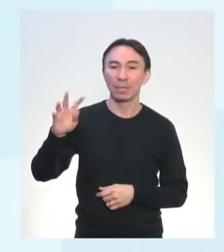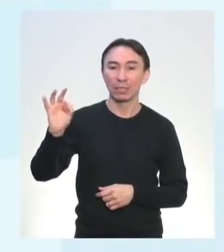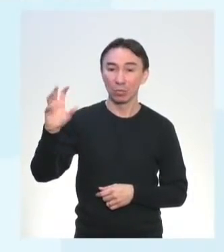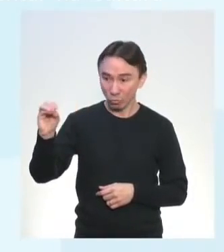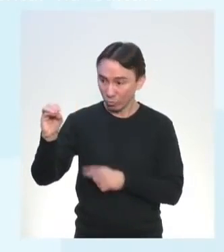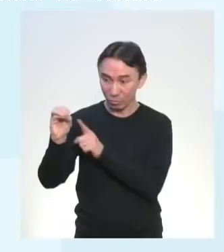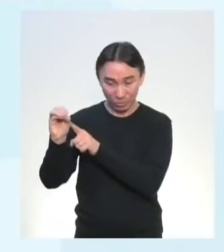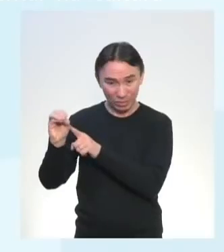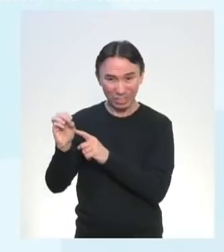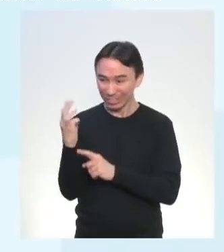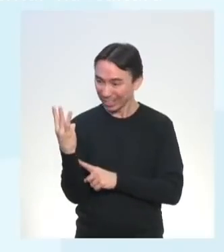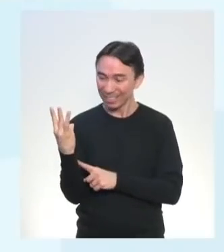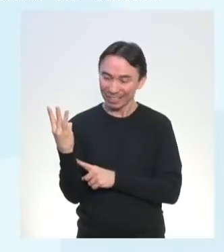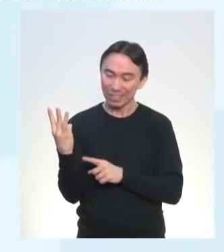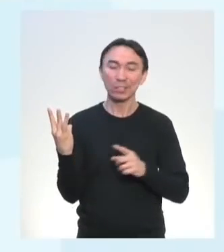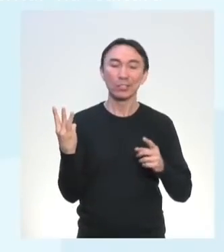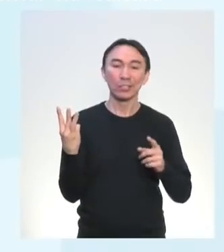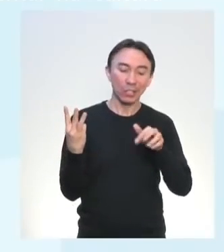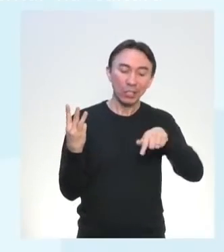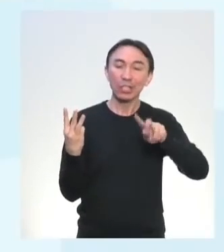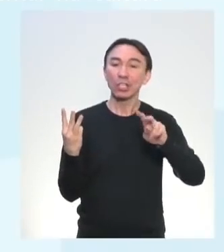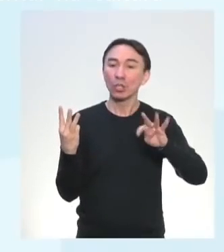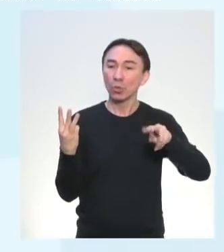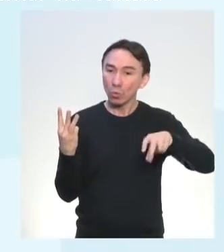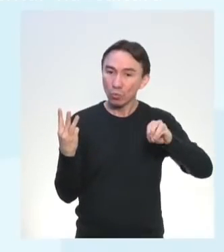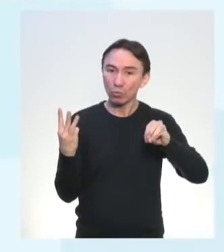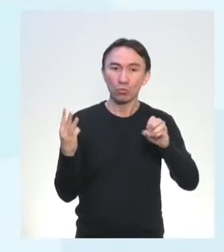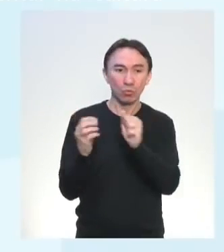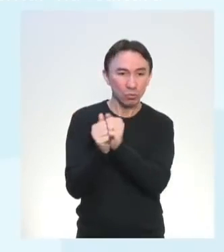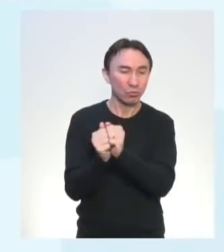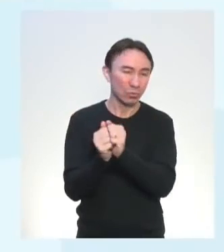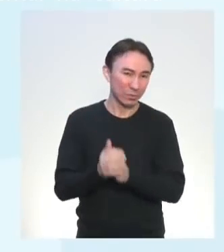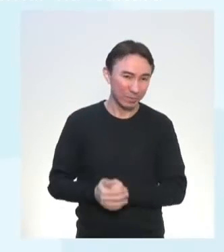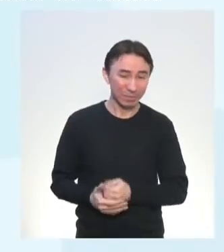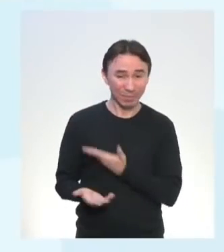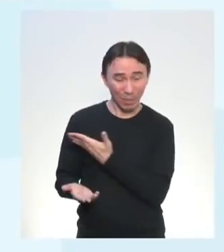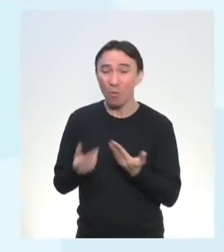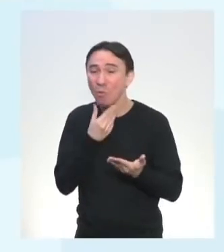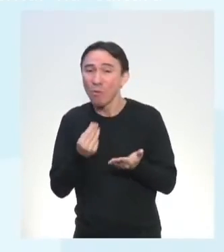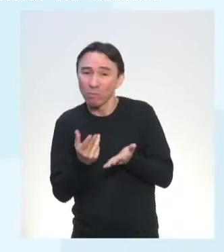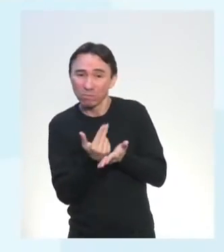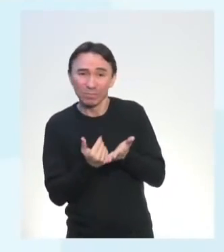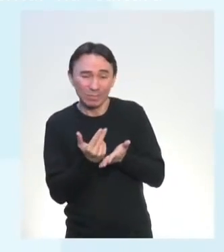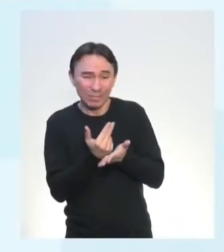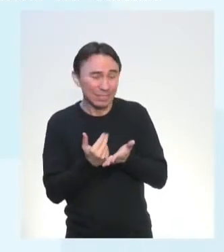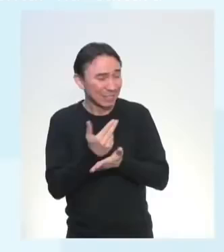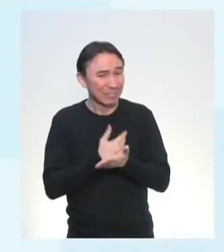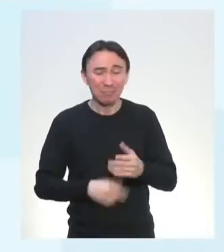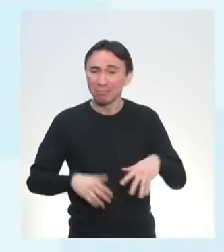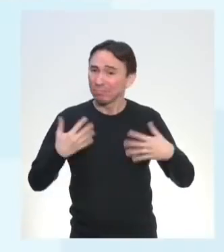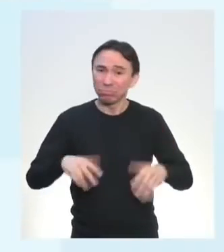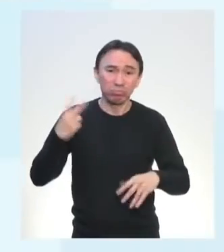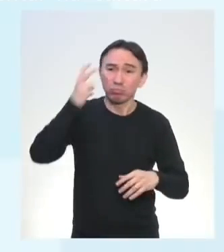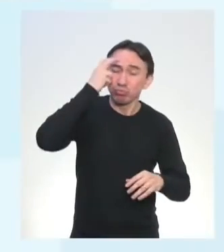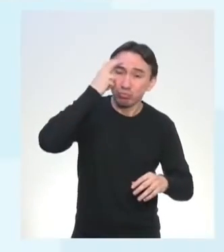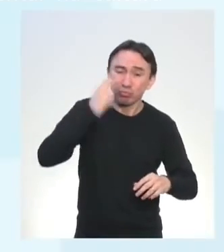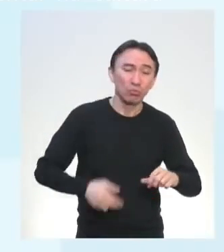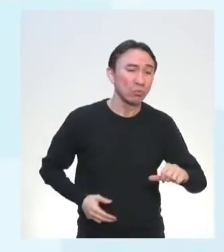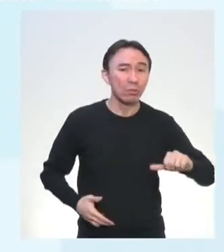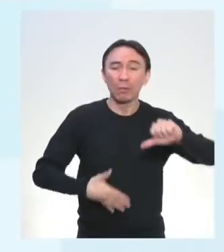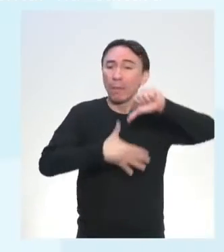são indissociáveis e têm um papel fundamental na cultura latino-americana que vai muito além